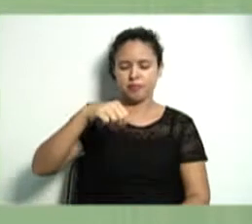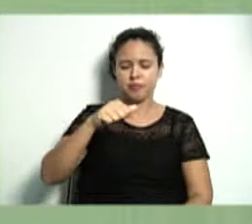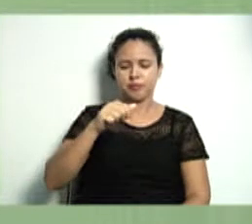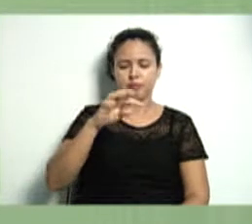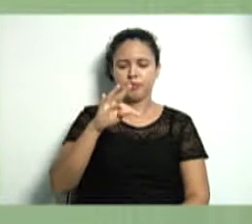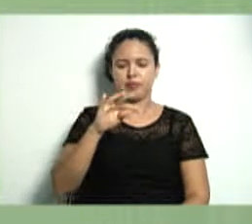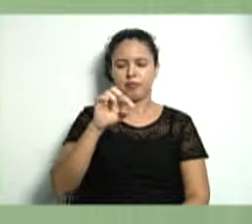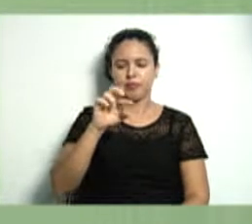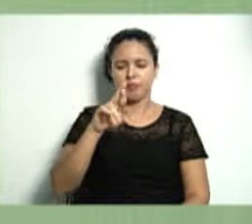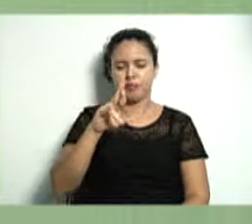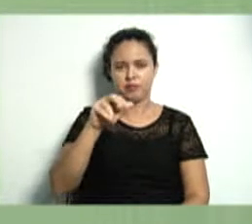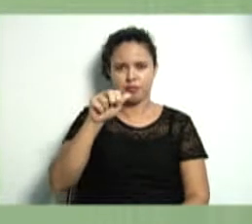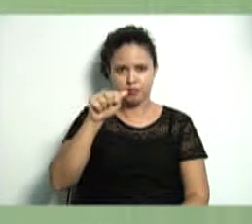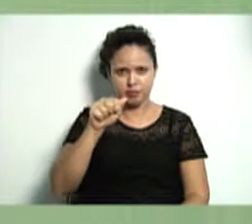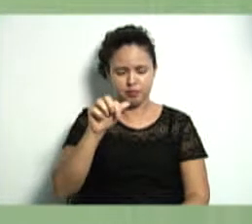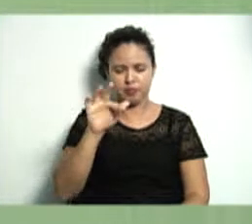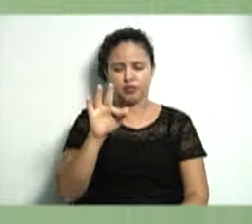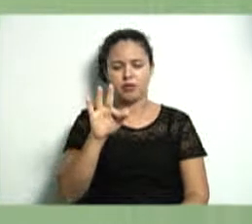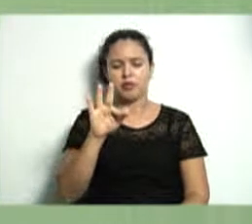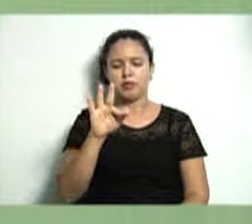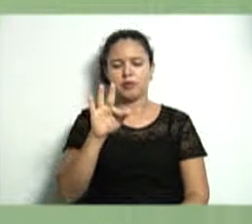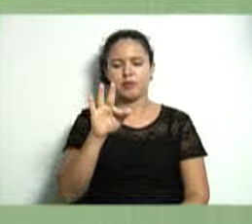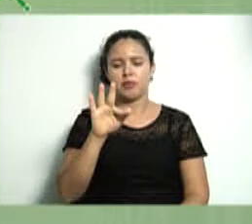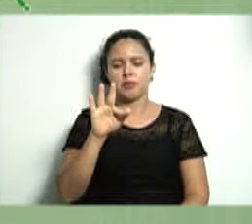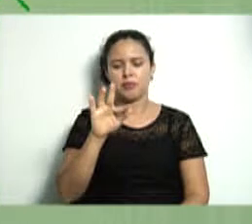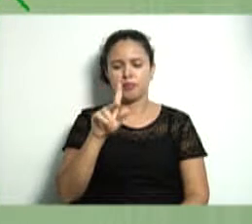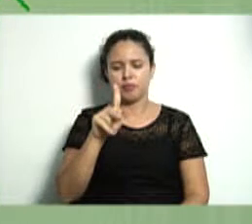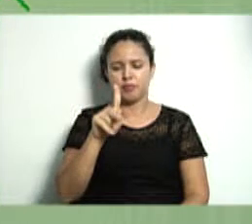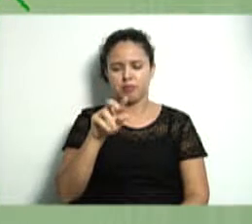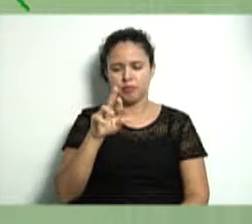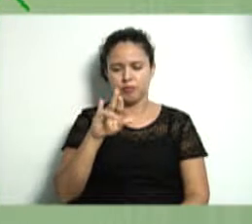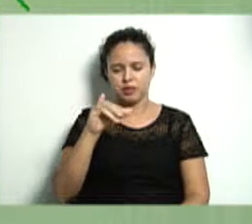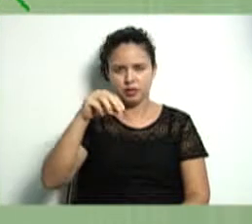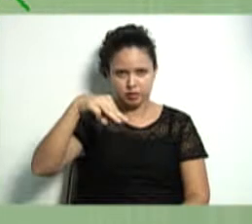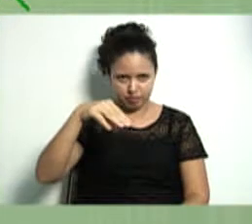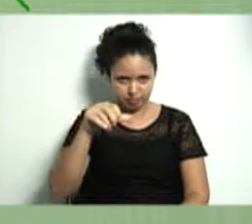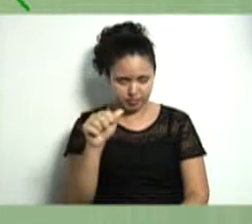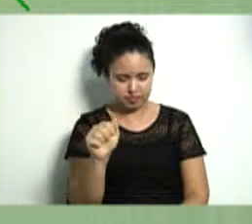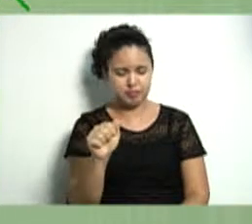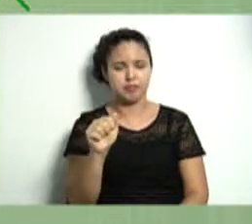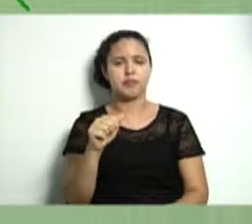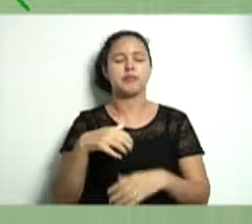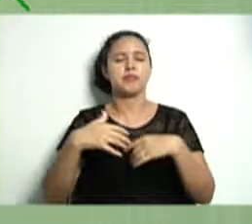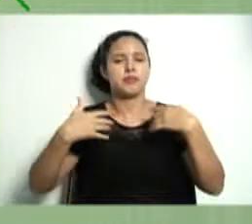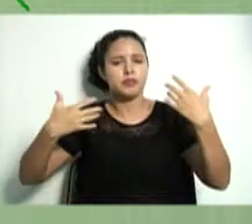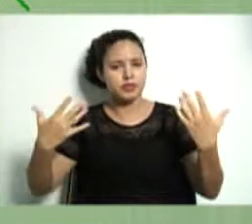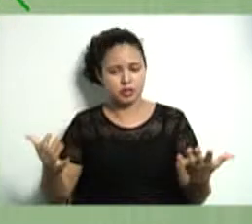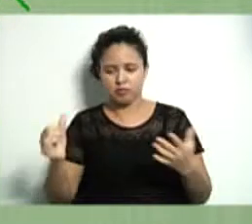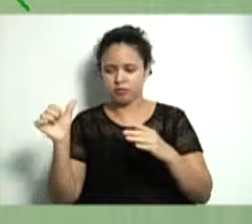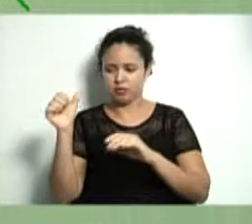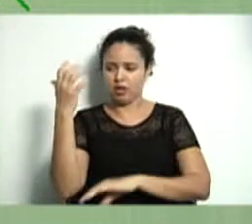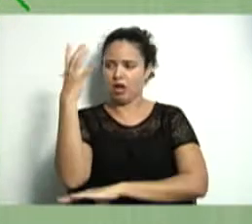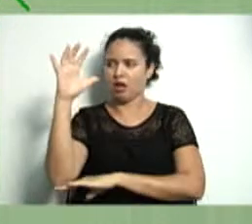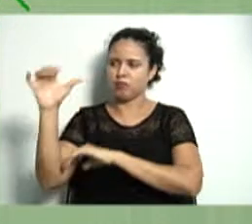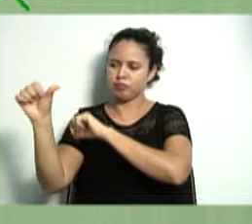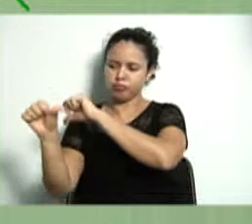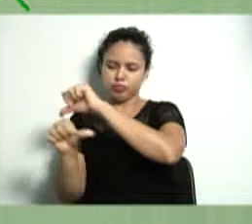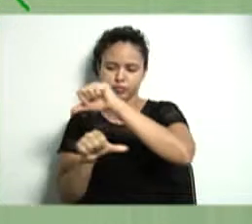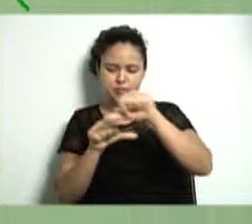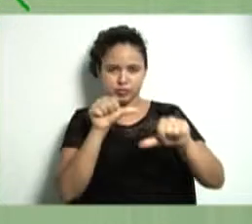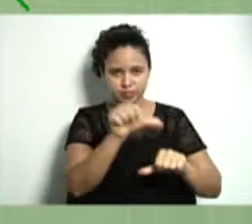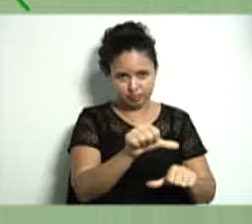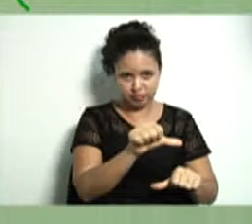uma doença ou a produção de uma bomba. Então, assim, o que dá